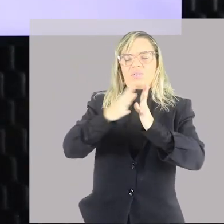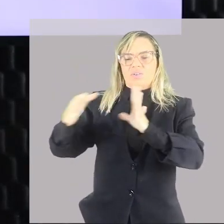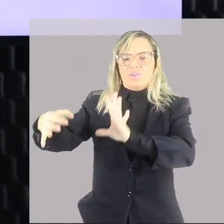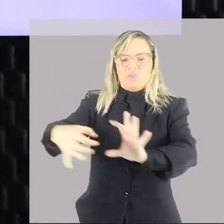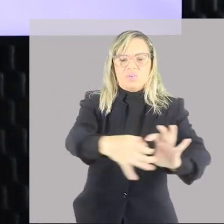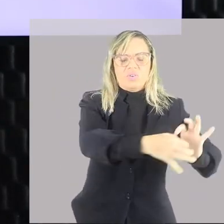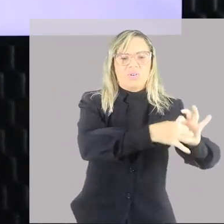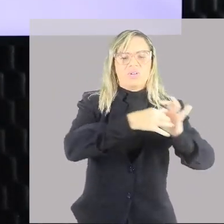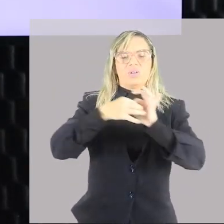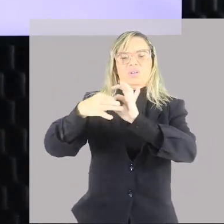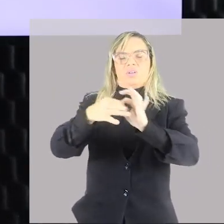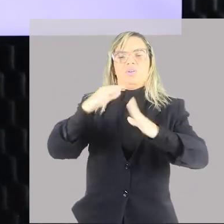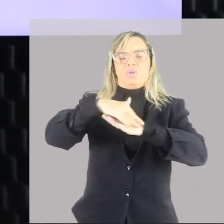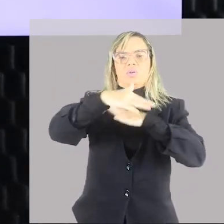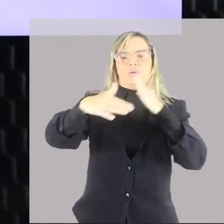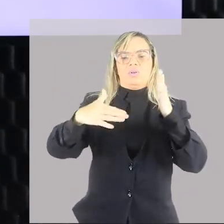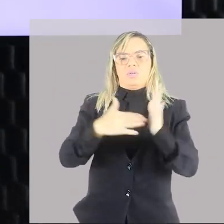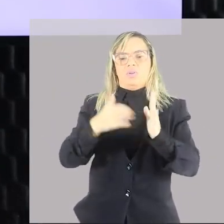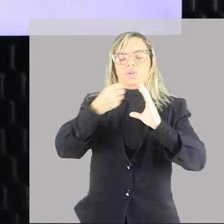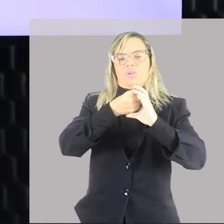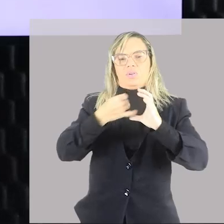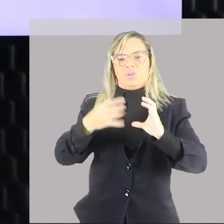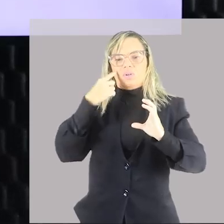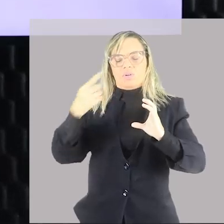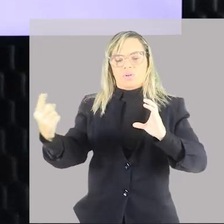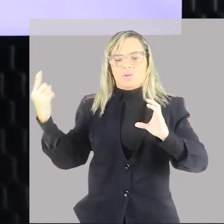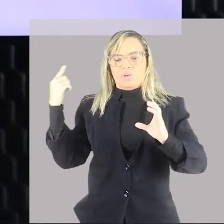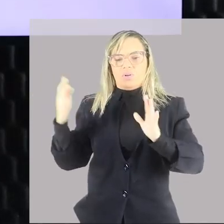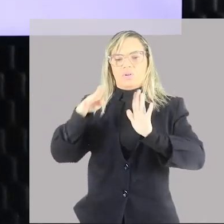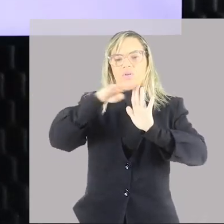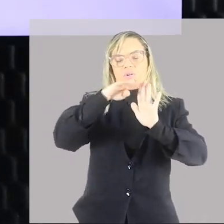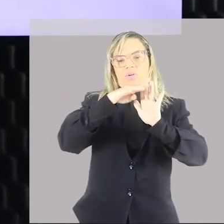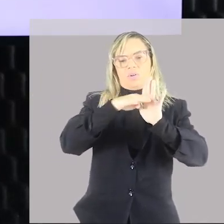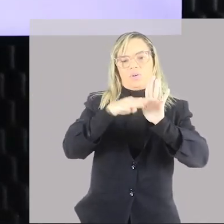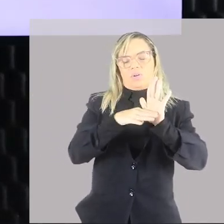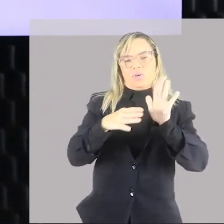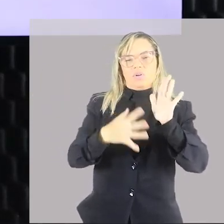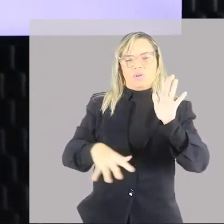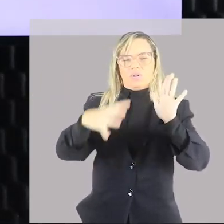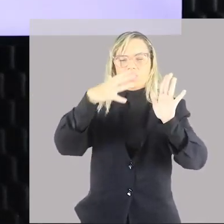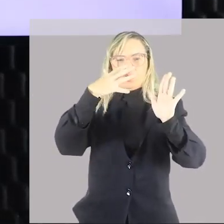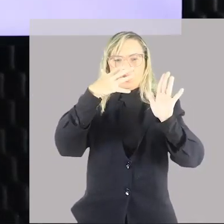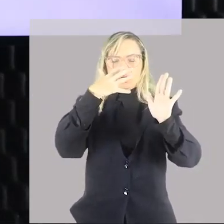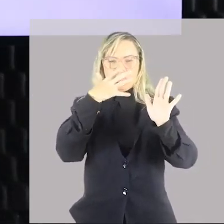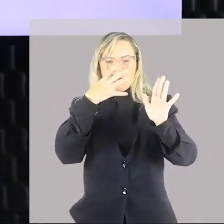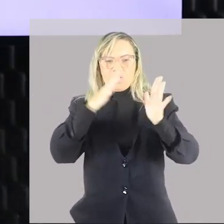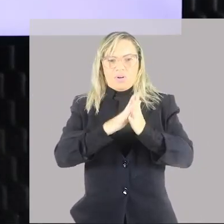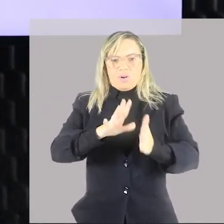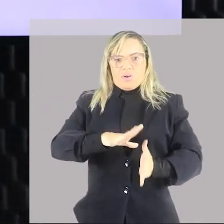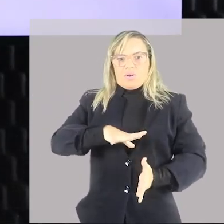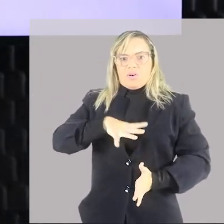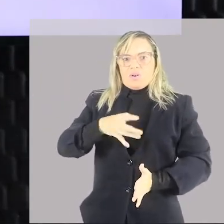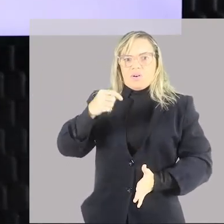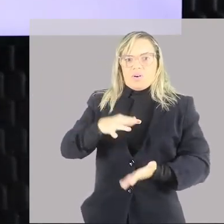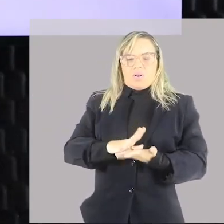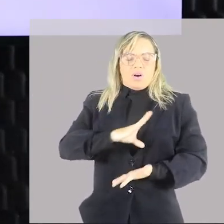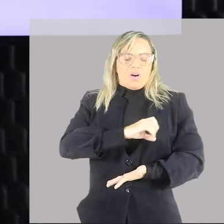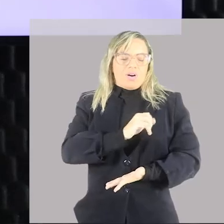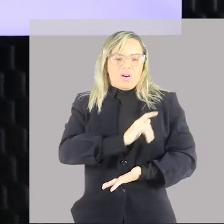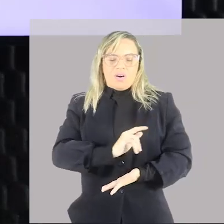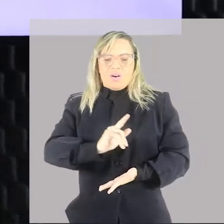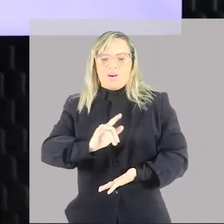associamos isto tudo a estes elementos que nós temos como espanto, admiração, paixão,